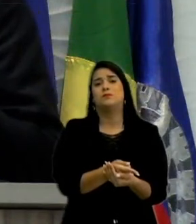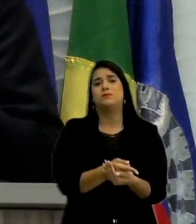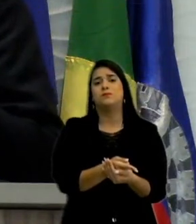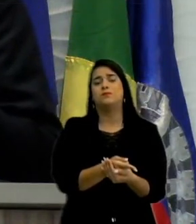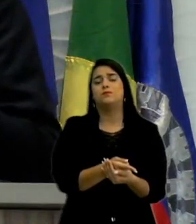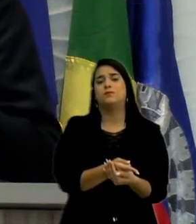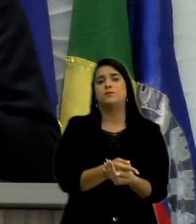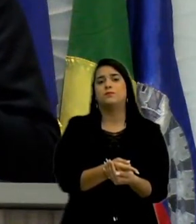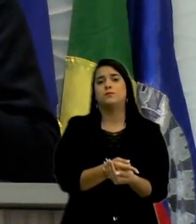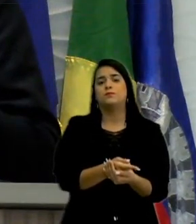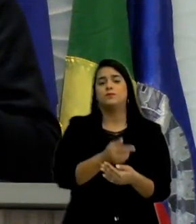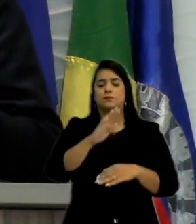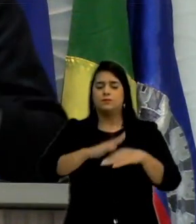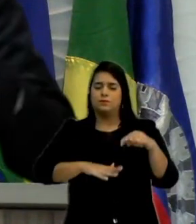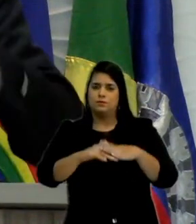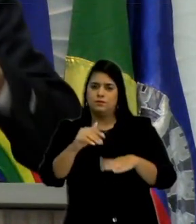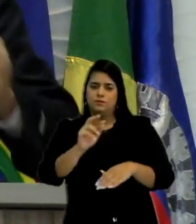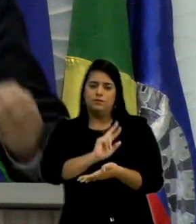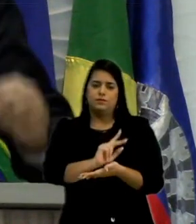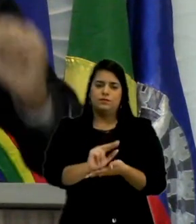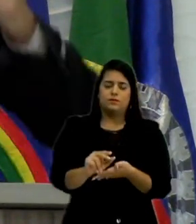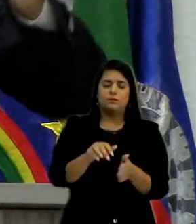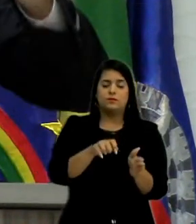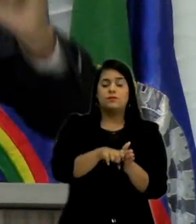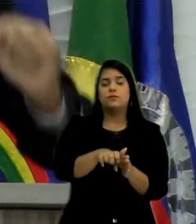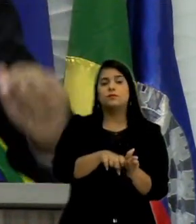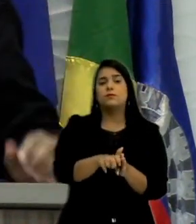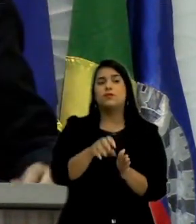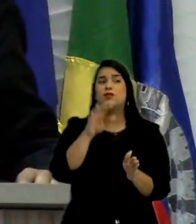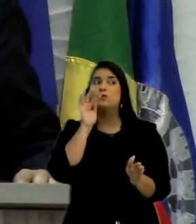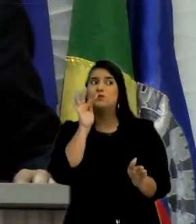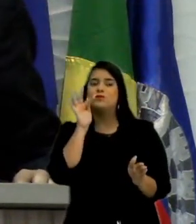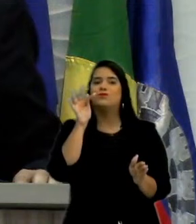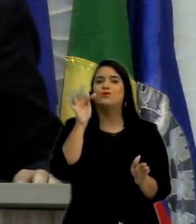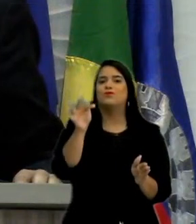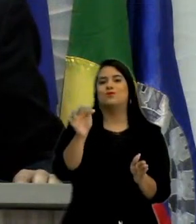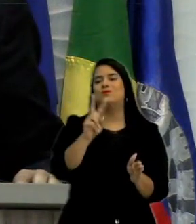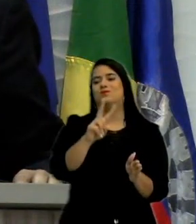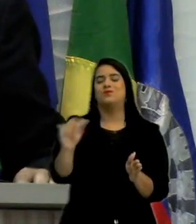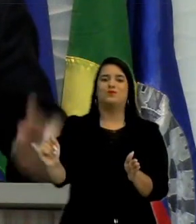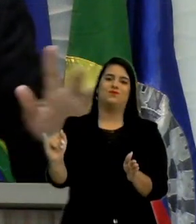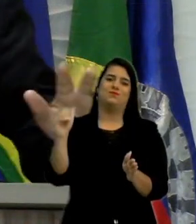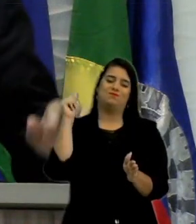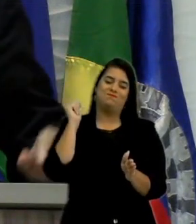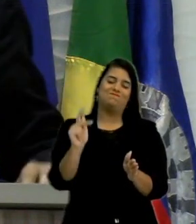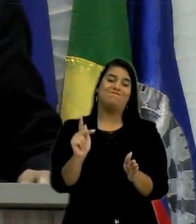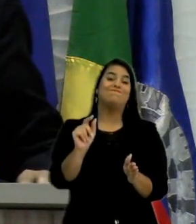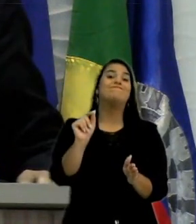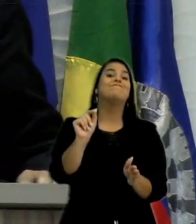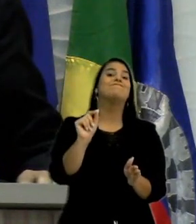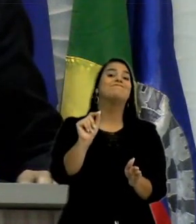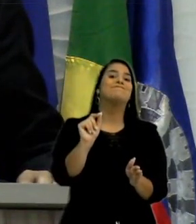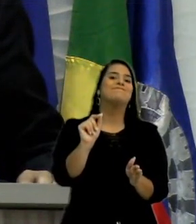esses funcionários efetivos que futuramente vão se aposentar? Quem vai